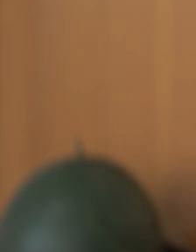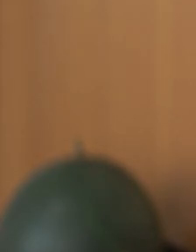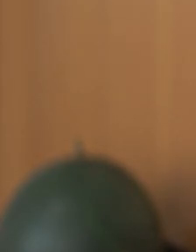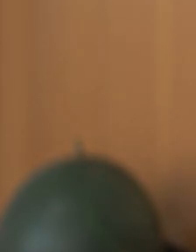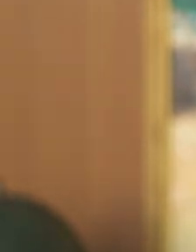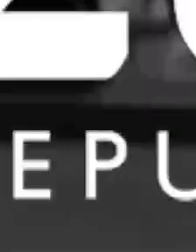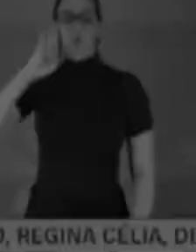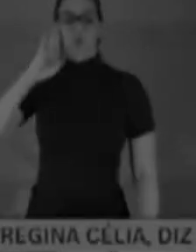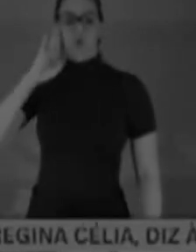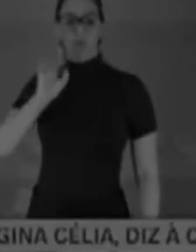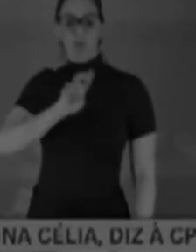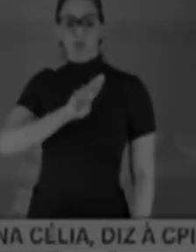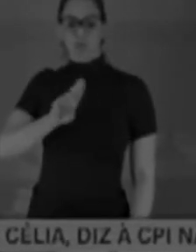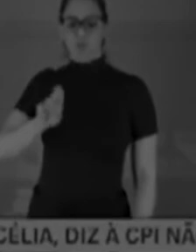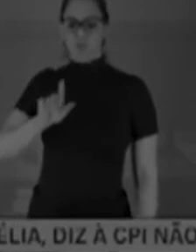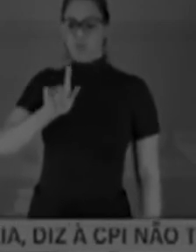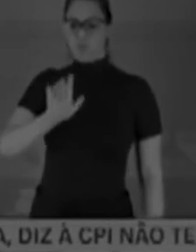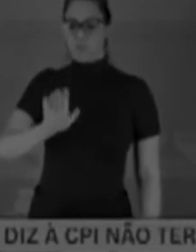são Réus